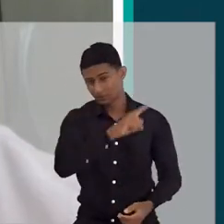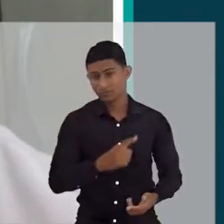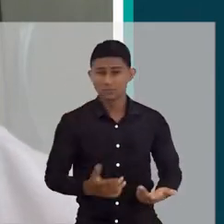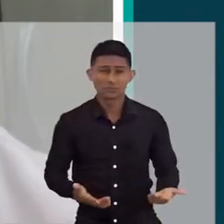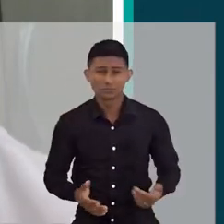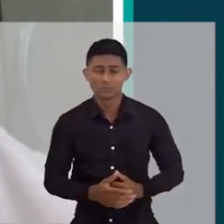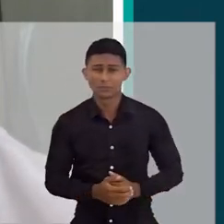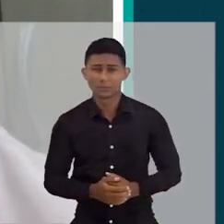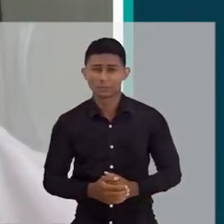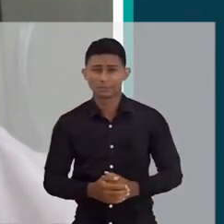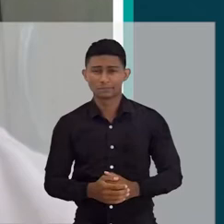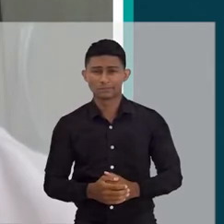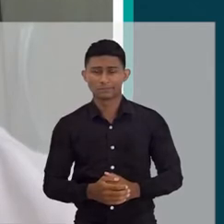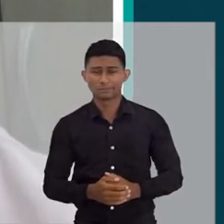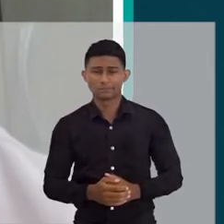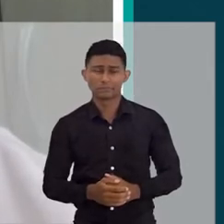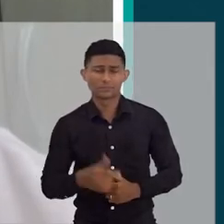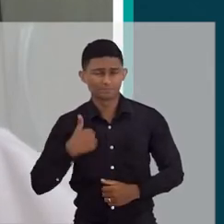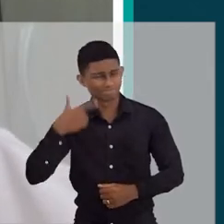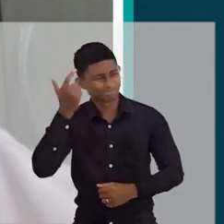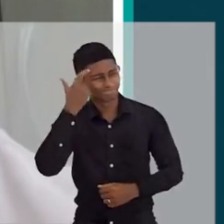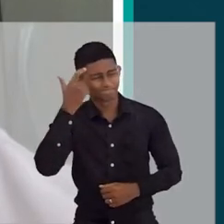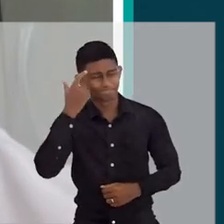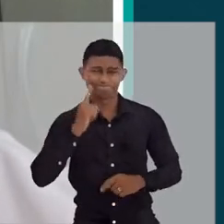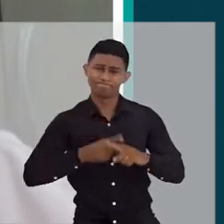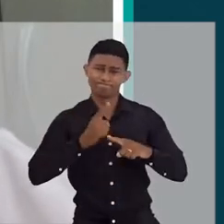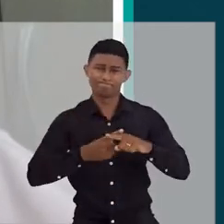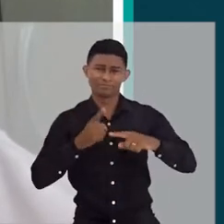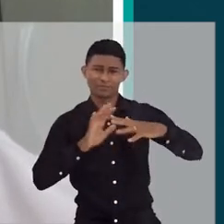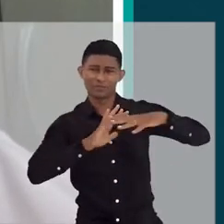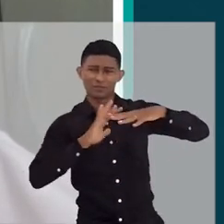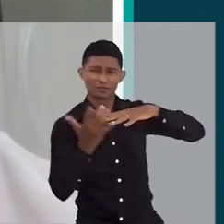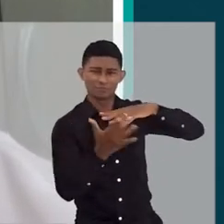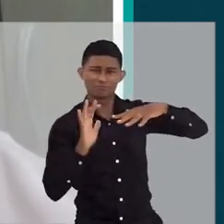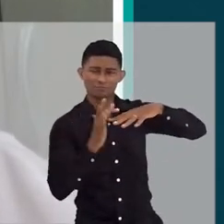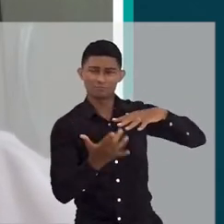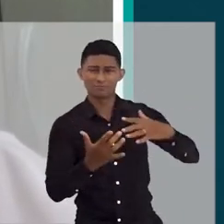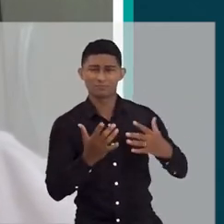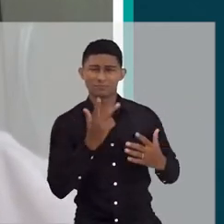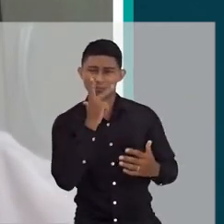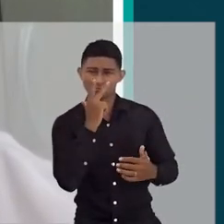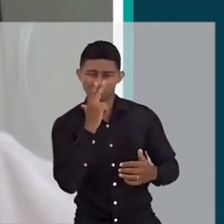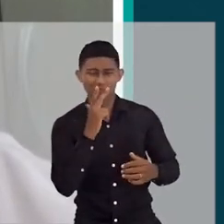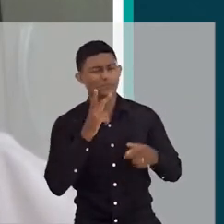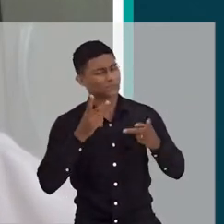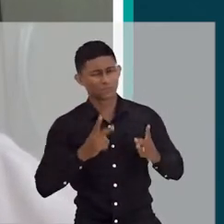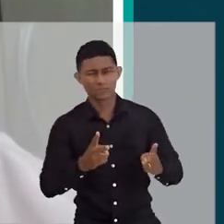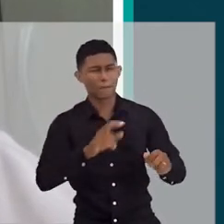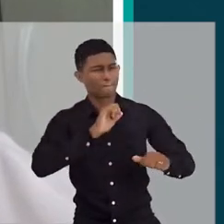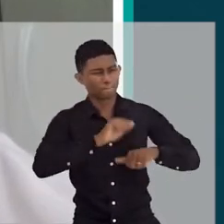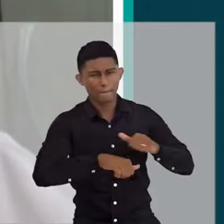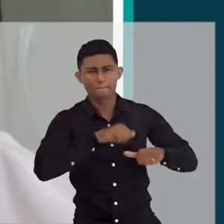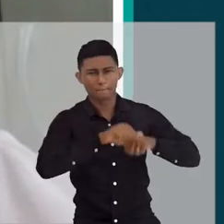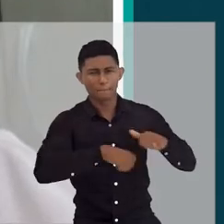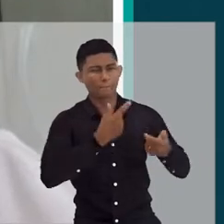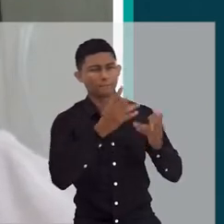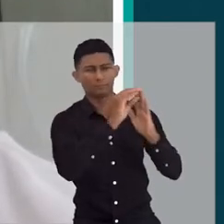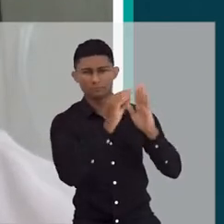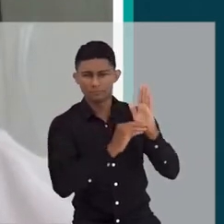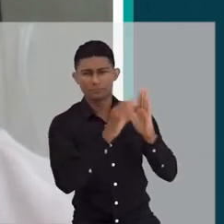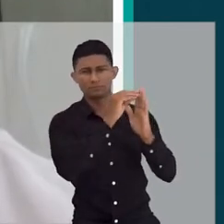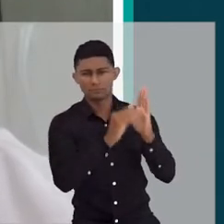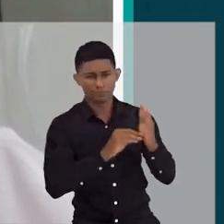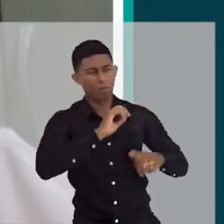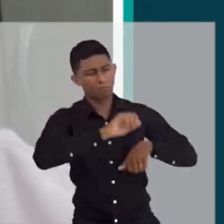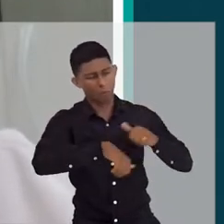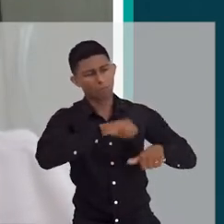E isso porque, não, assim, eu imagino porque as redes sociais mudam, estão em constante mudança, né? Os